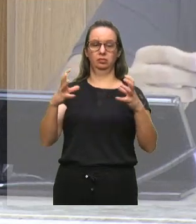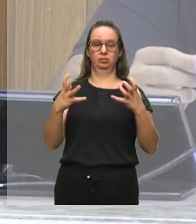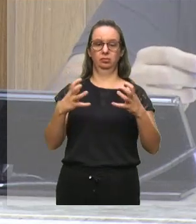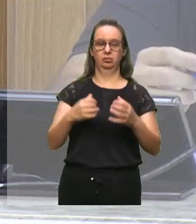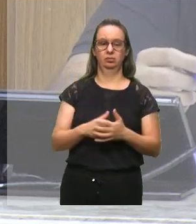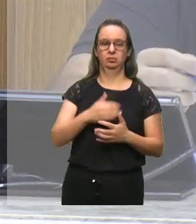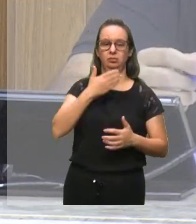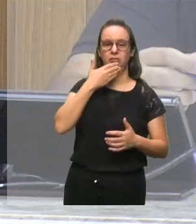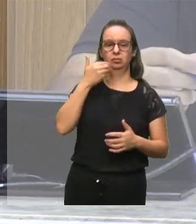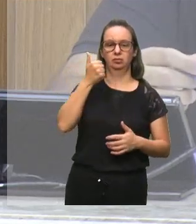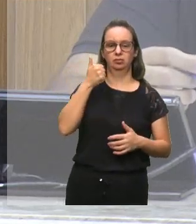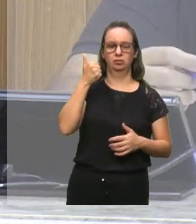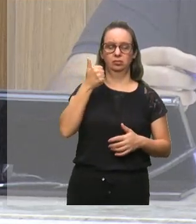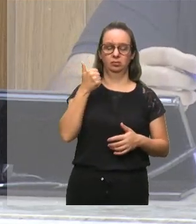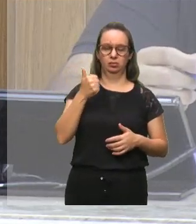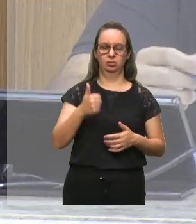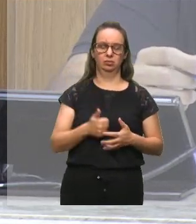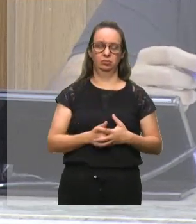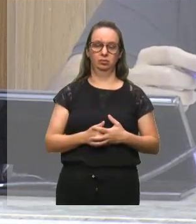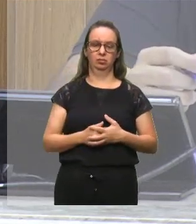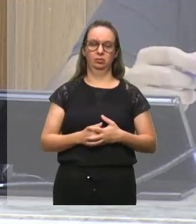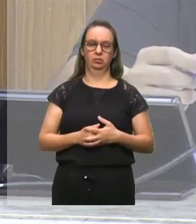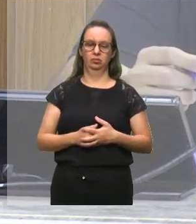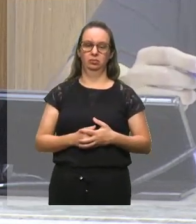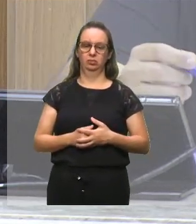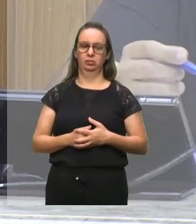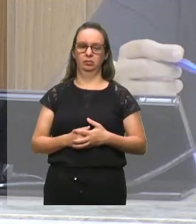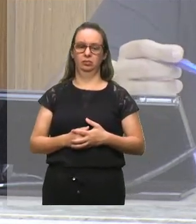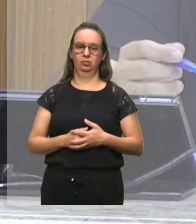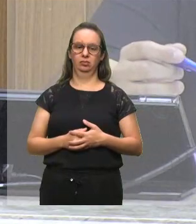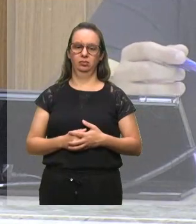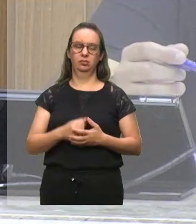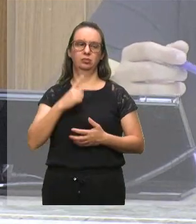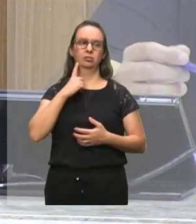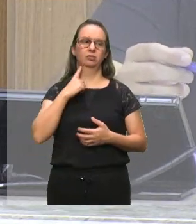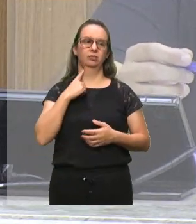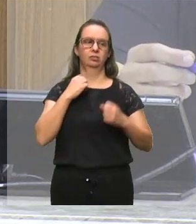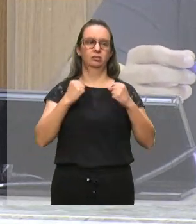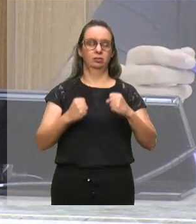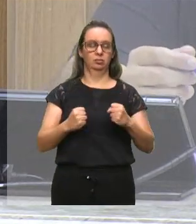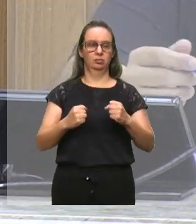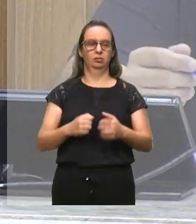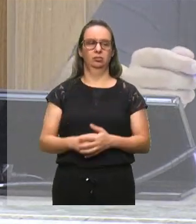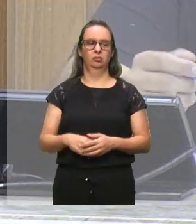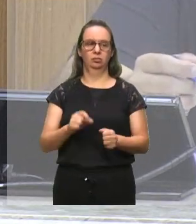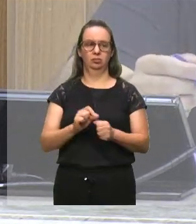melhor, com um melhor objetivo para que possa cumprir